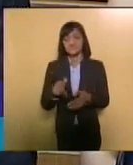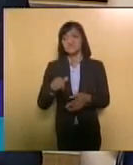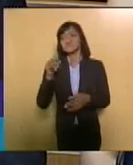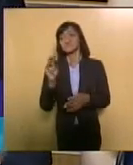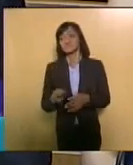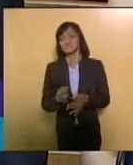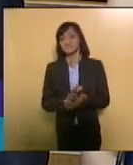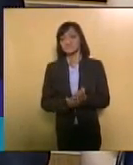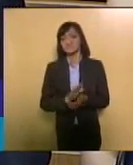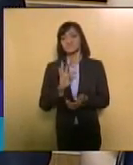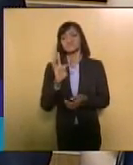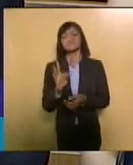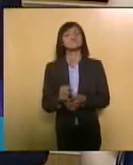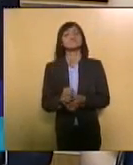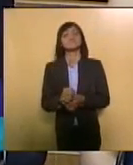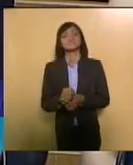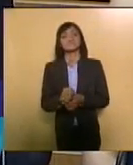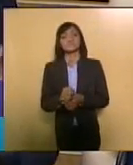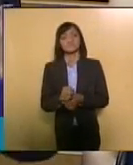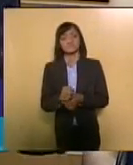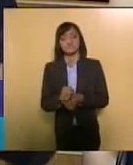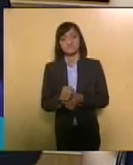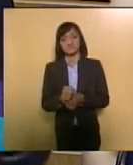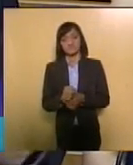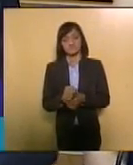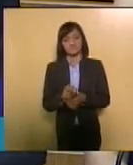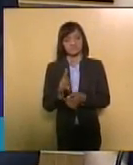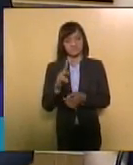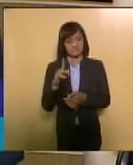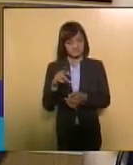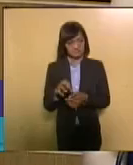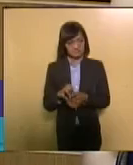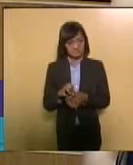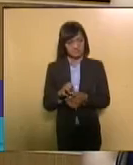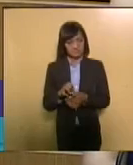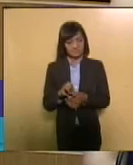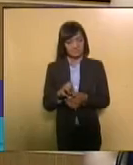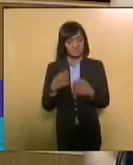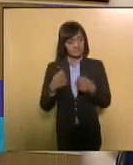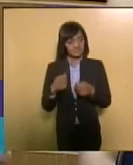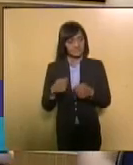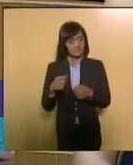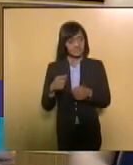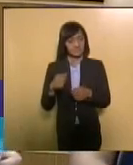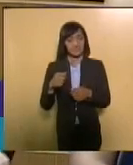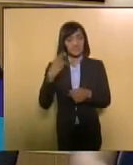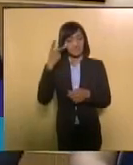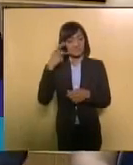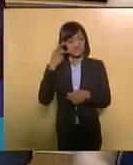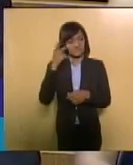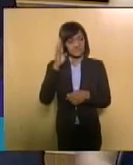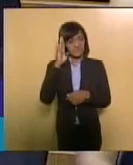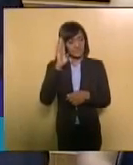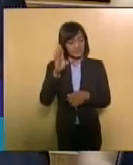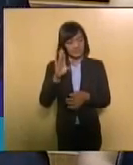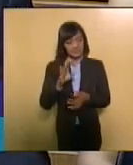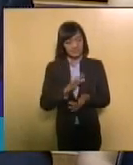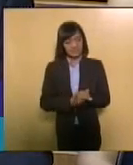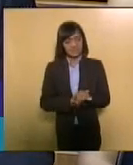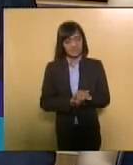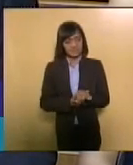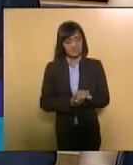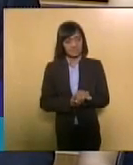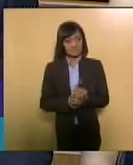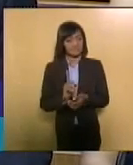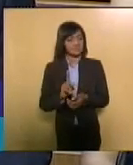articular toda essa rede tem que ser o político principal né um outro ponto é que